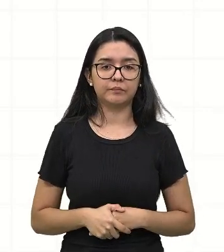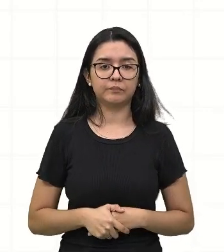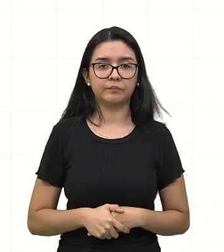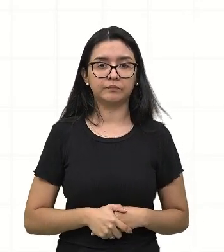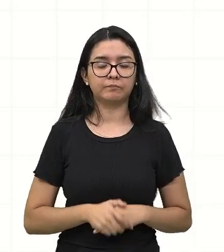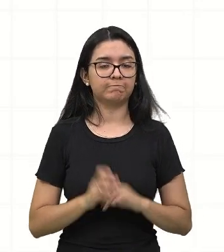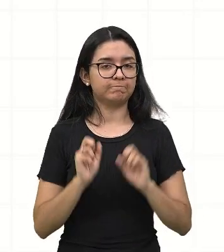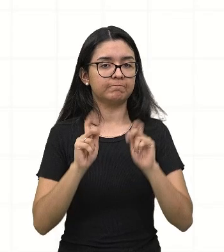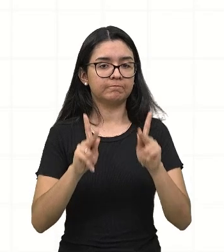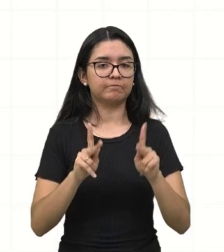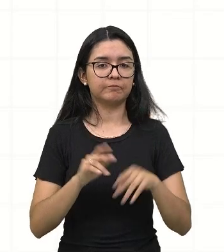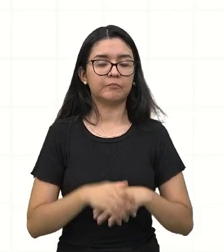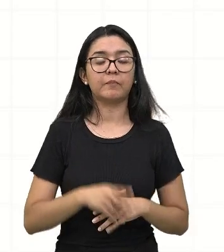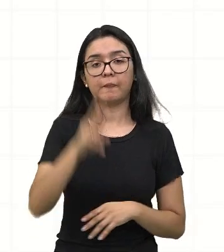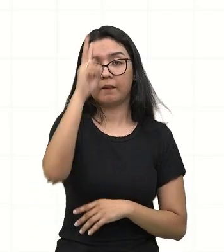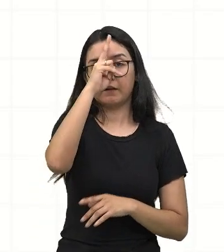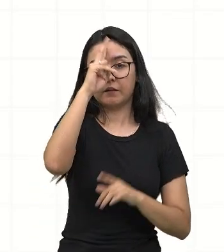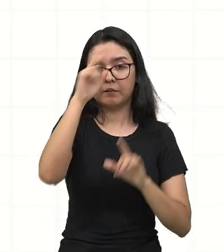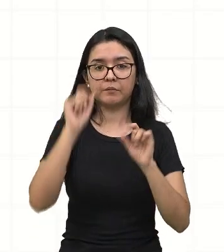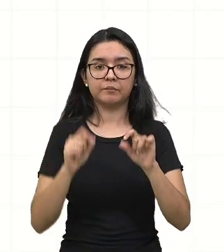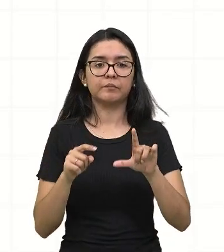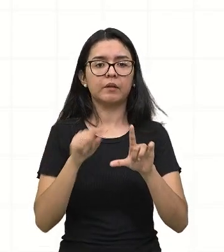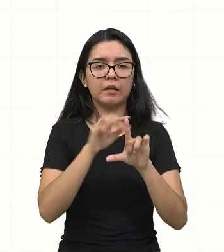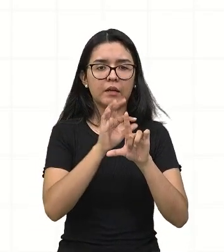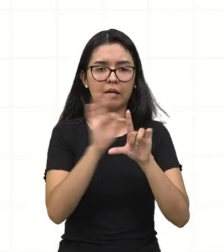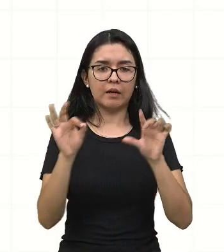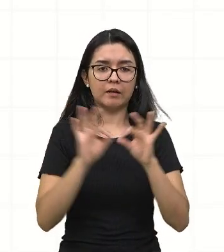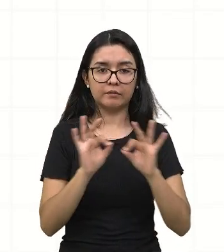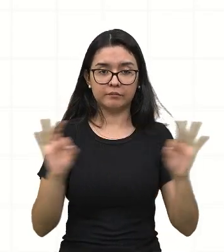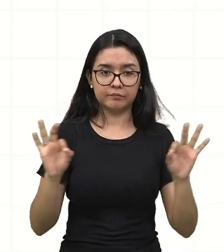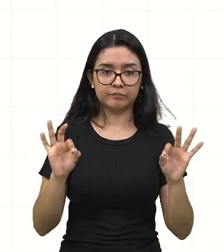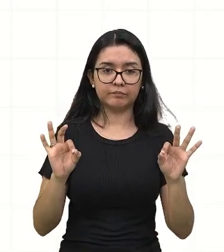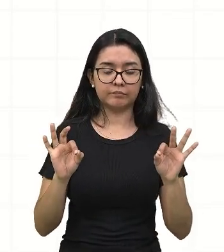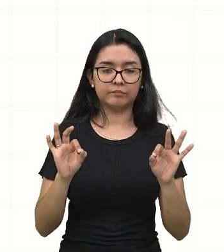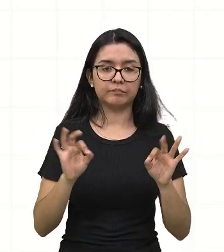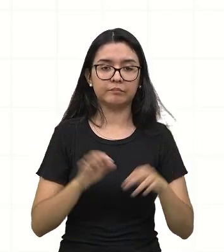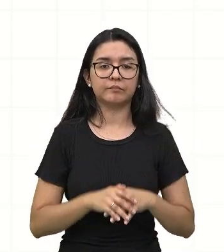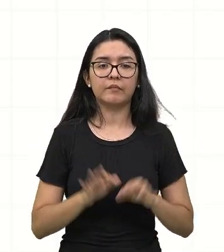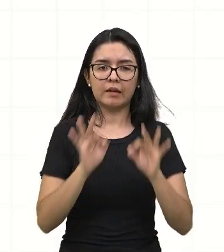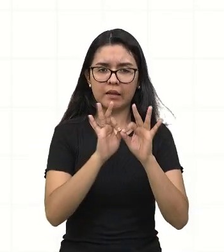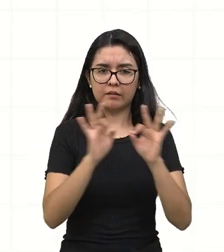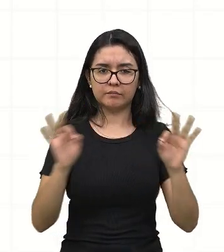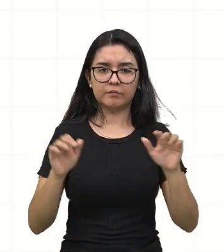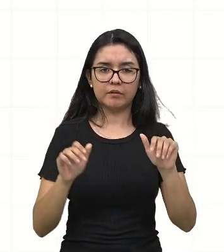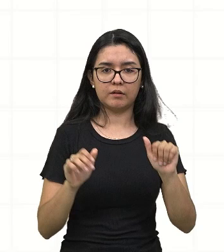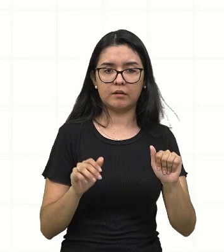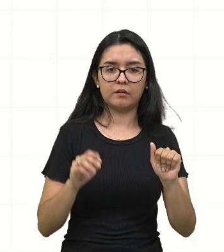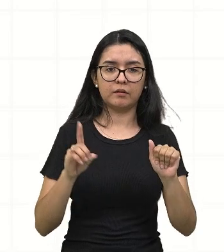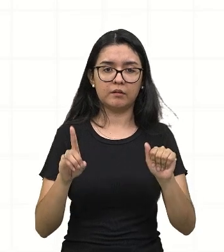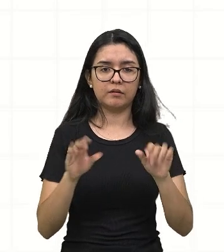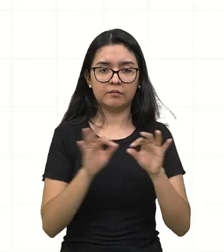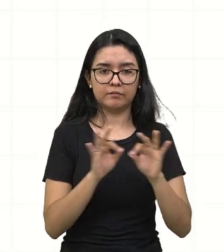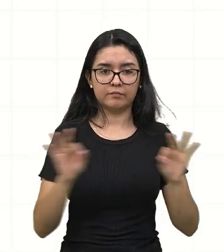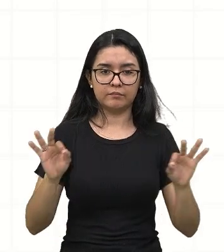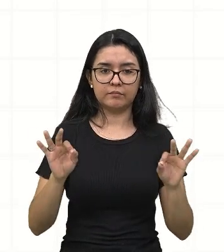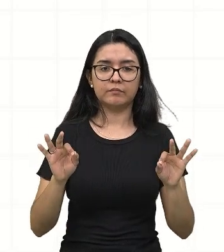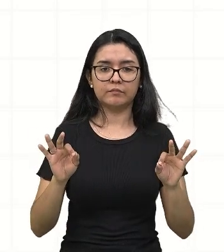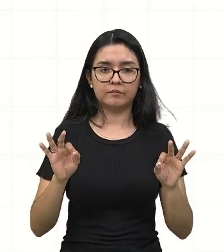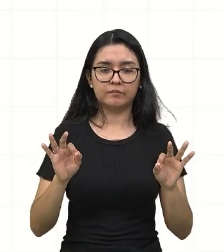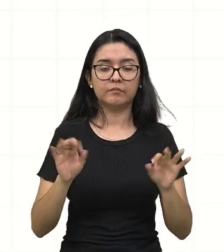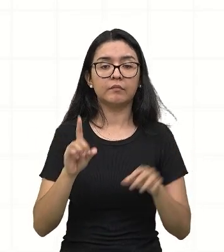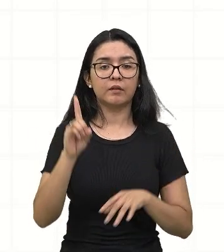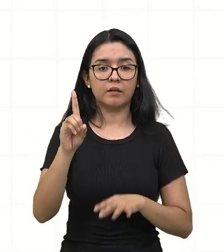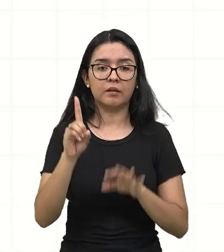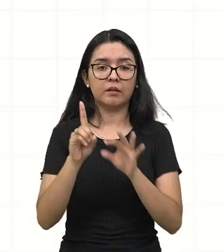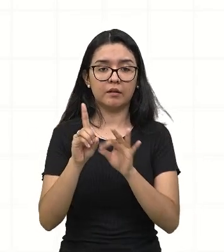8,4. Beleza? Só lembrando, cada segmento vai nos dar a ideia aqui, ó. Cada segmento nos dá a ideia de um segmento de reta, cada segmento do